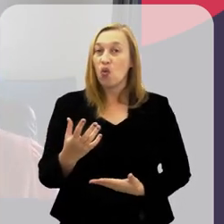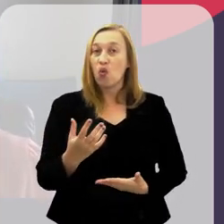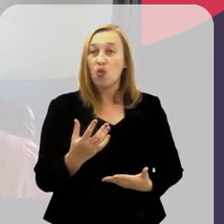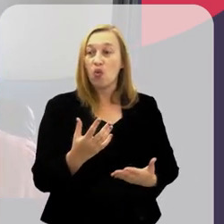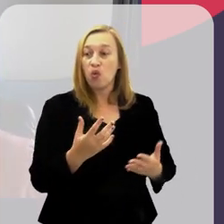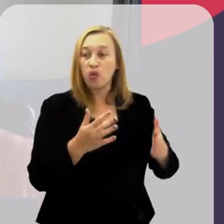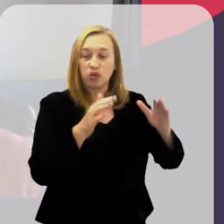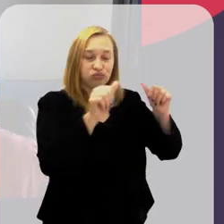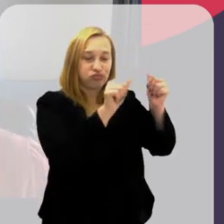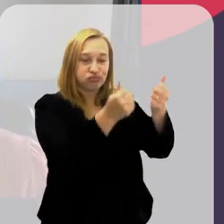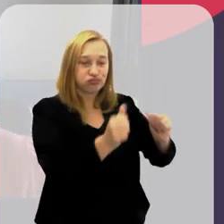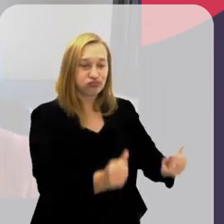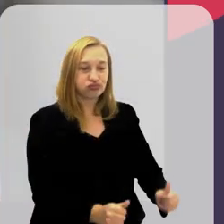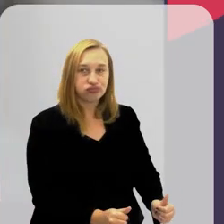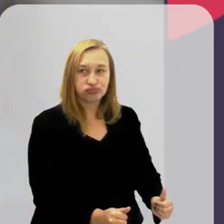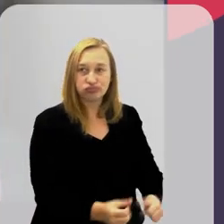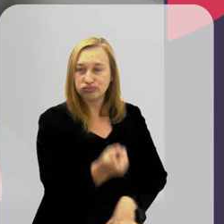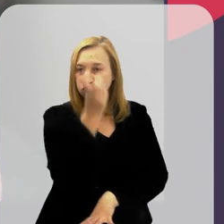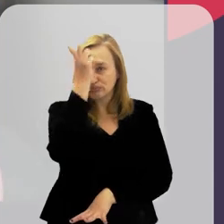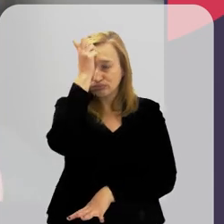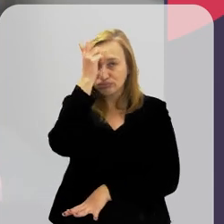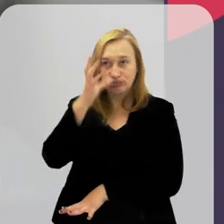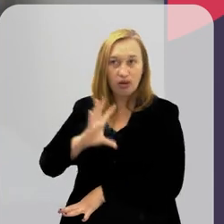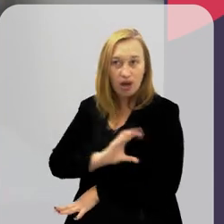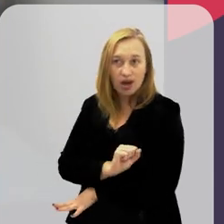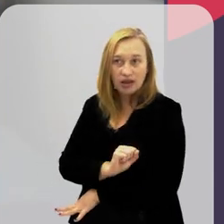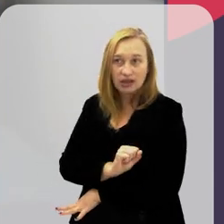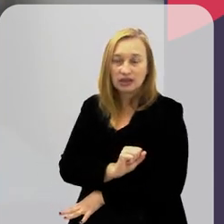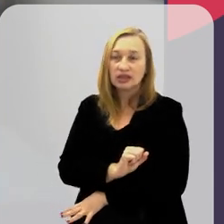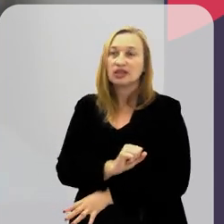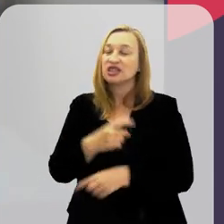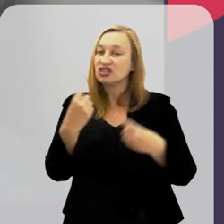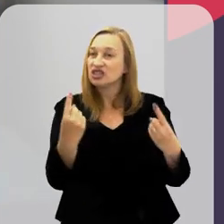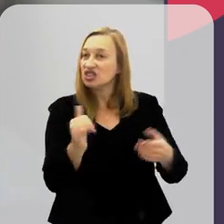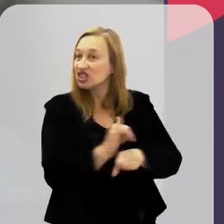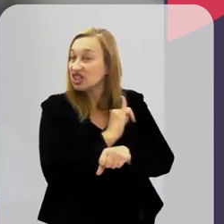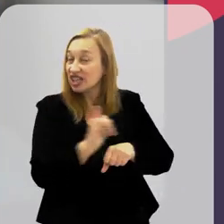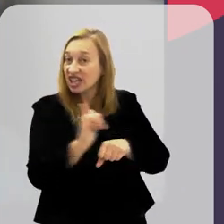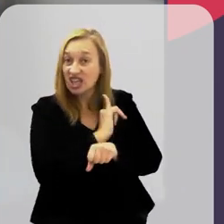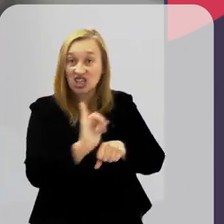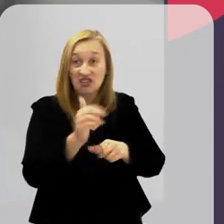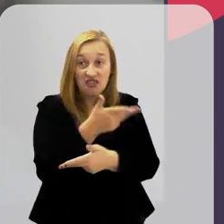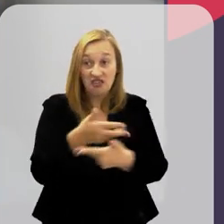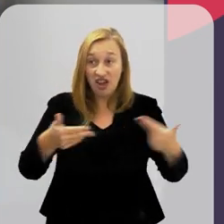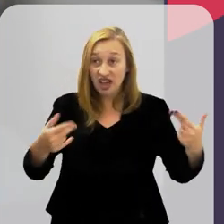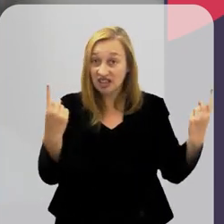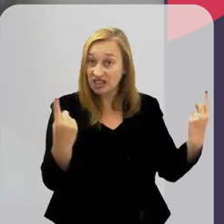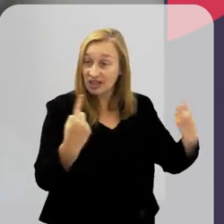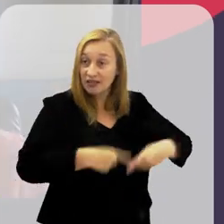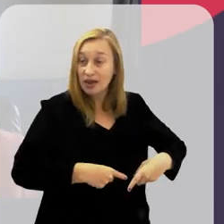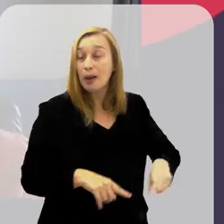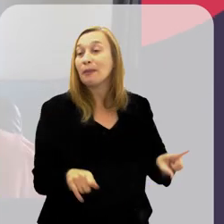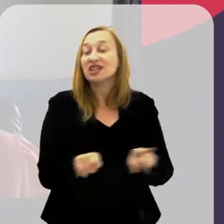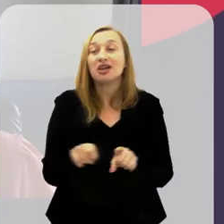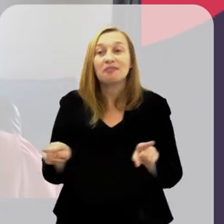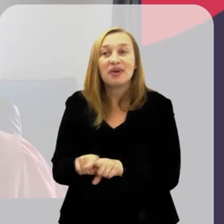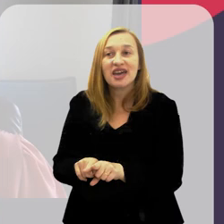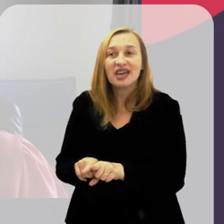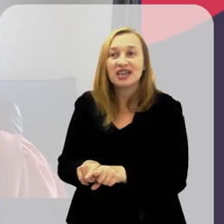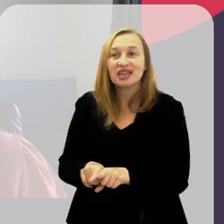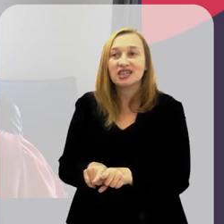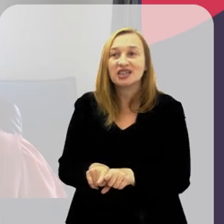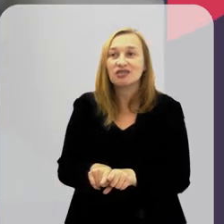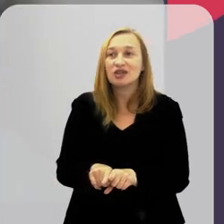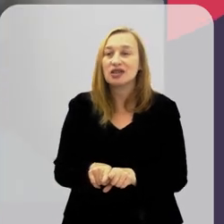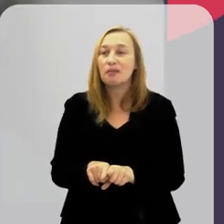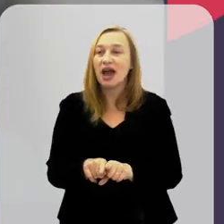do Egito. E tinham as questões matemáticas, que eram sempre as que geravam mais estresse, por sinal. Mas elas também